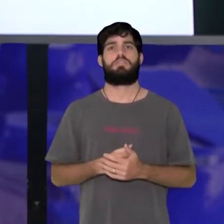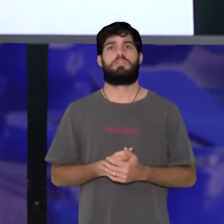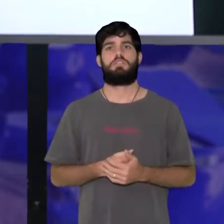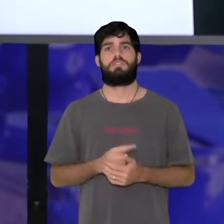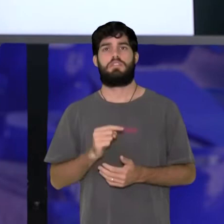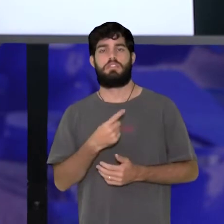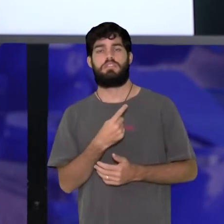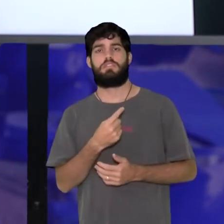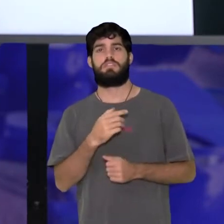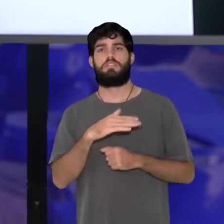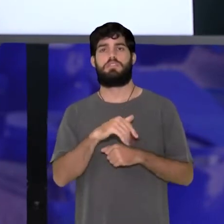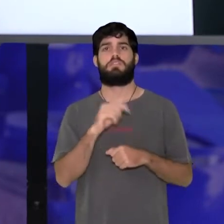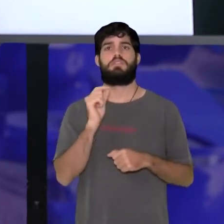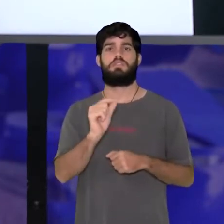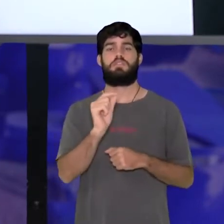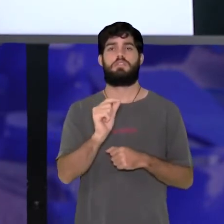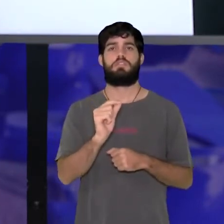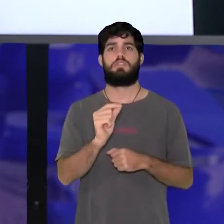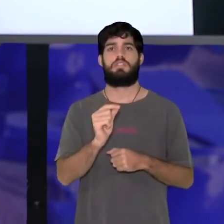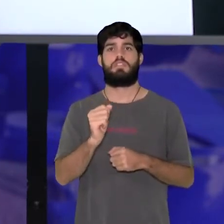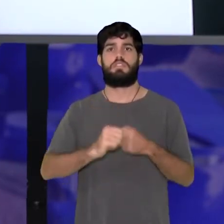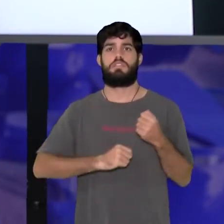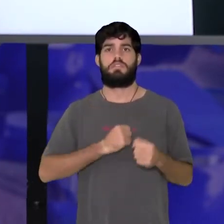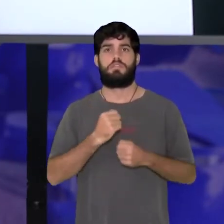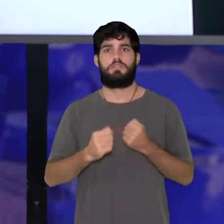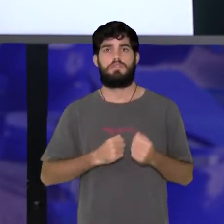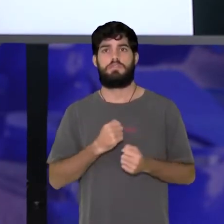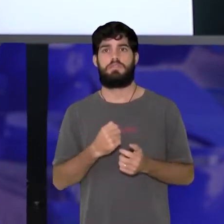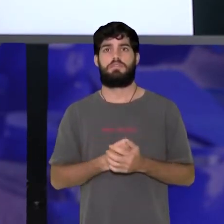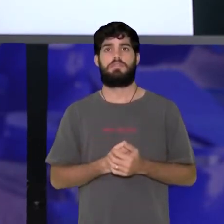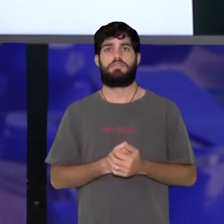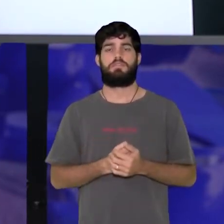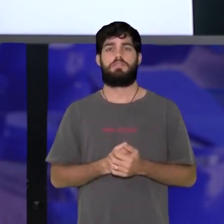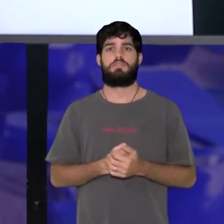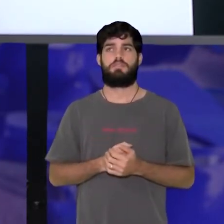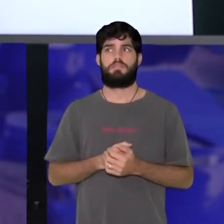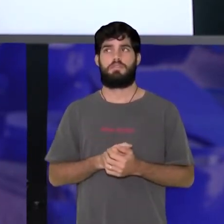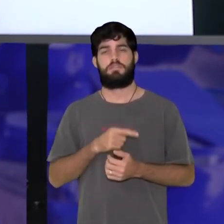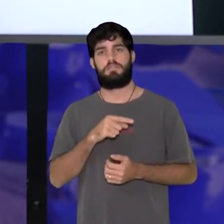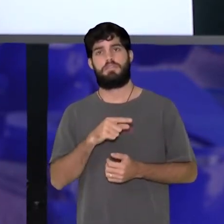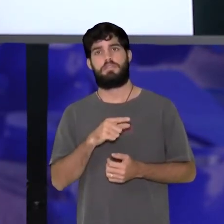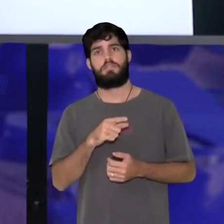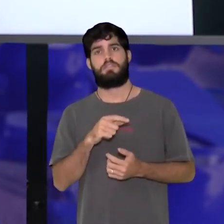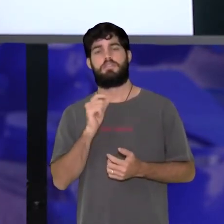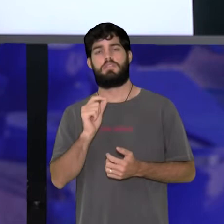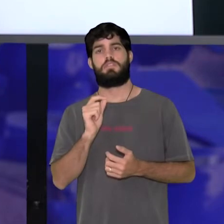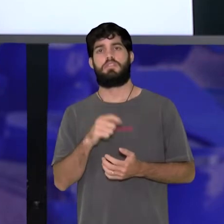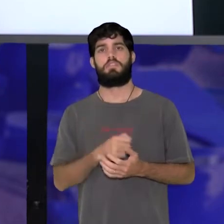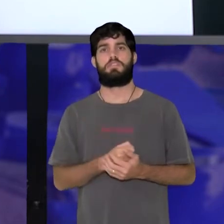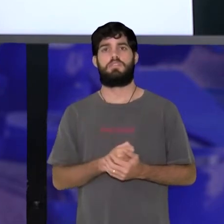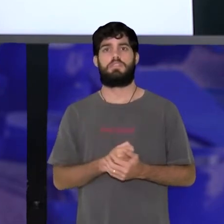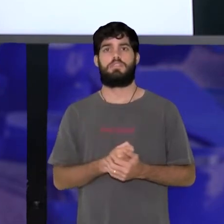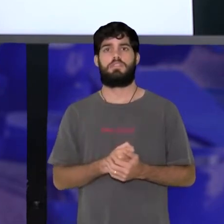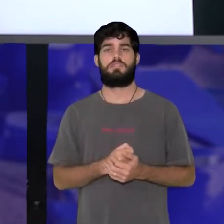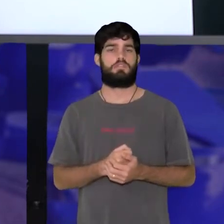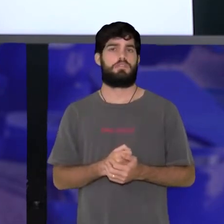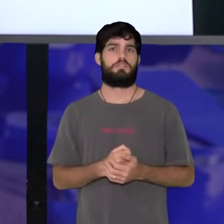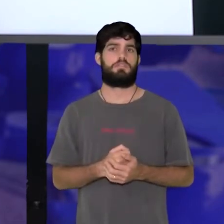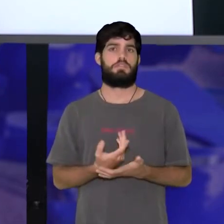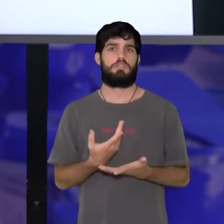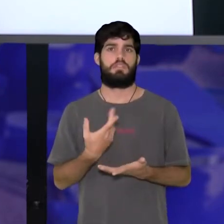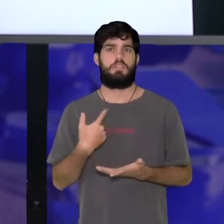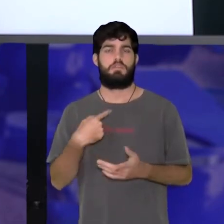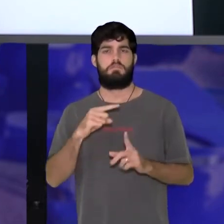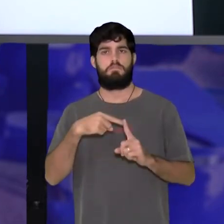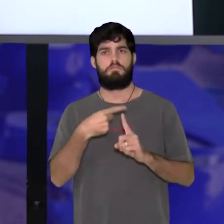nós chamamos de corrida espacial. Esta teve repercussões bastante